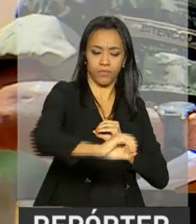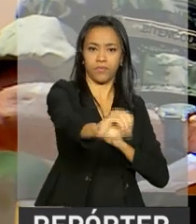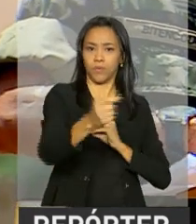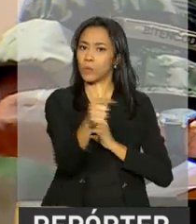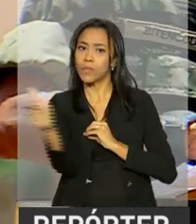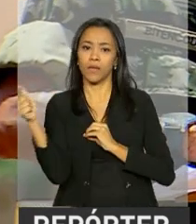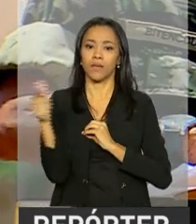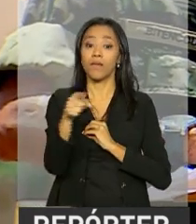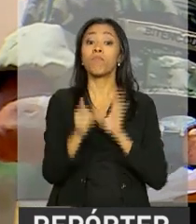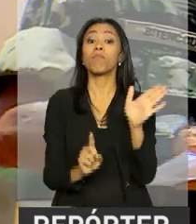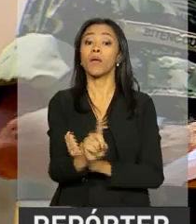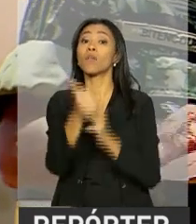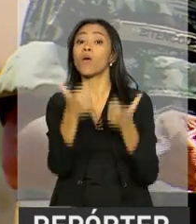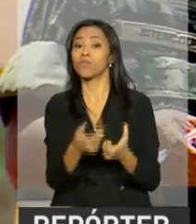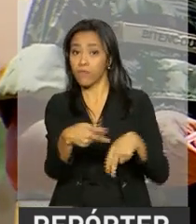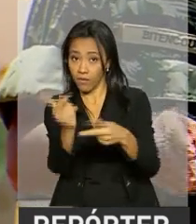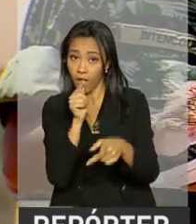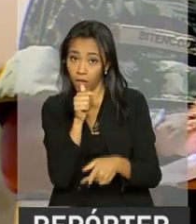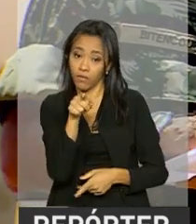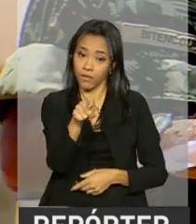entrega hoje aonde? Fazendo o sítio